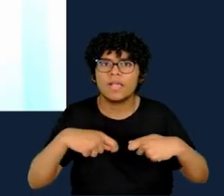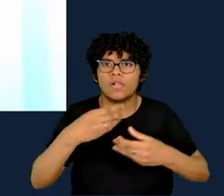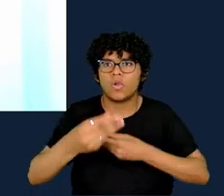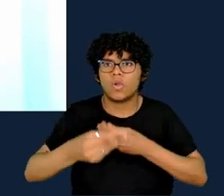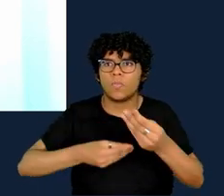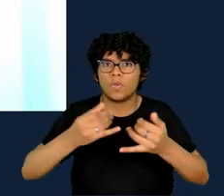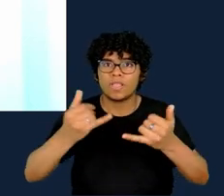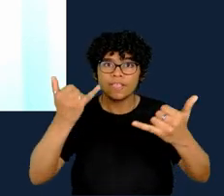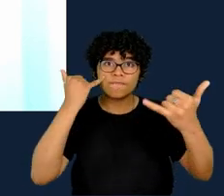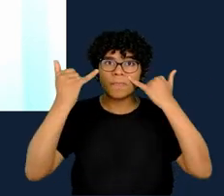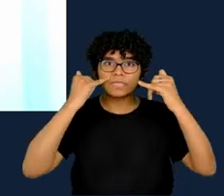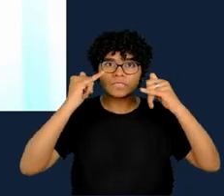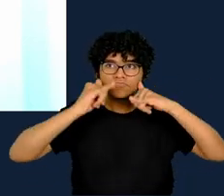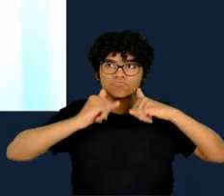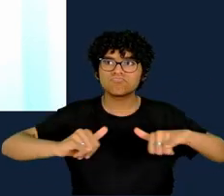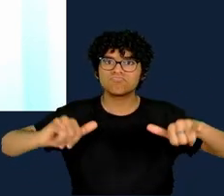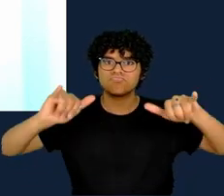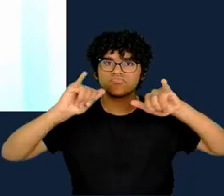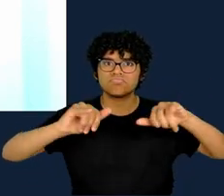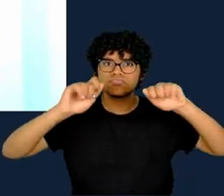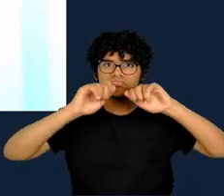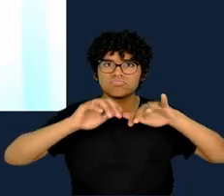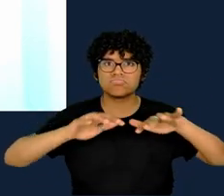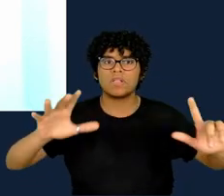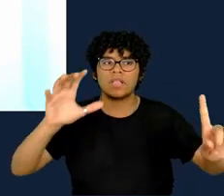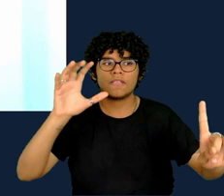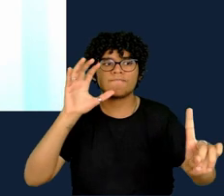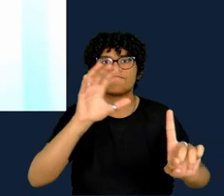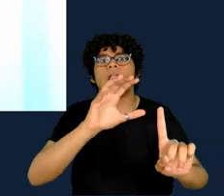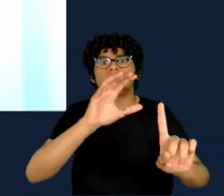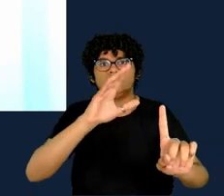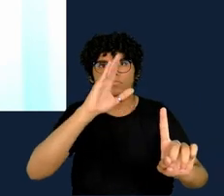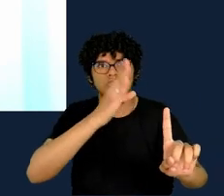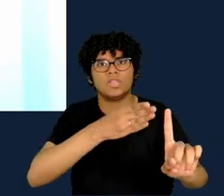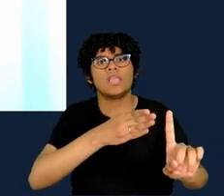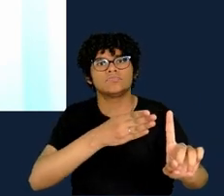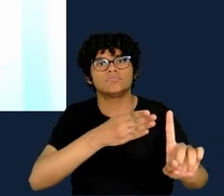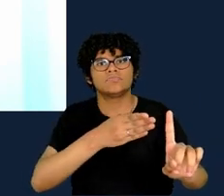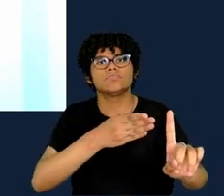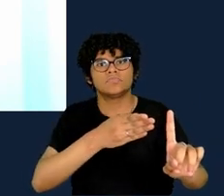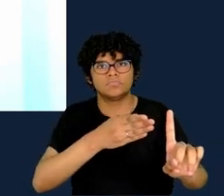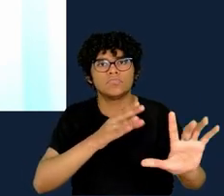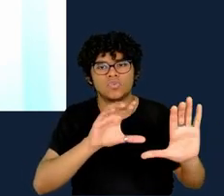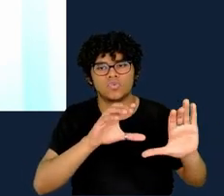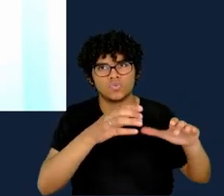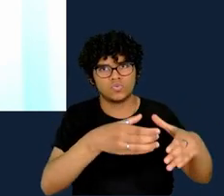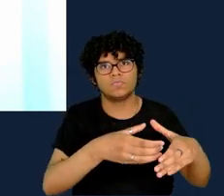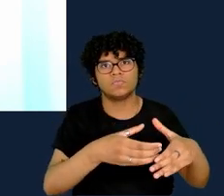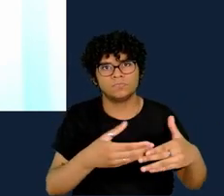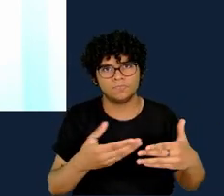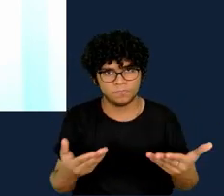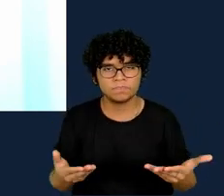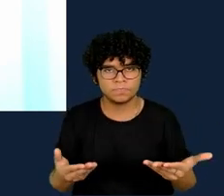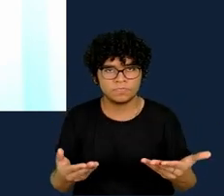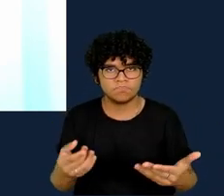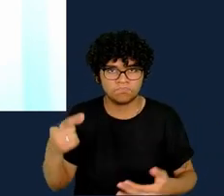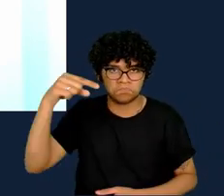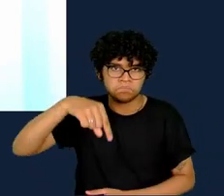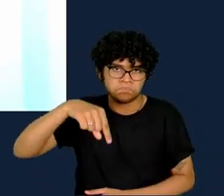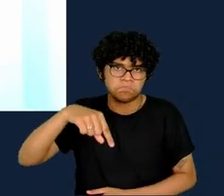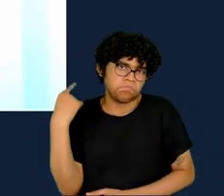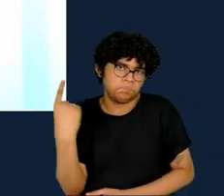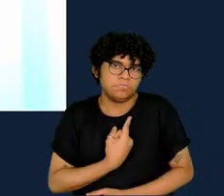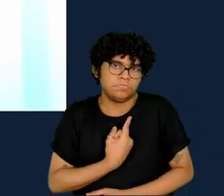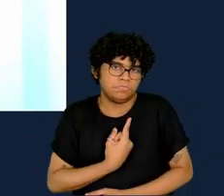quem está sendo impactado diretamente, como disse a Franci. Como somos aqui, de alguma forma, comunicadores, né, tanto os jornalistas como